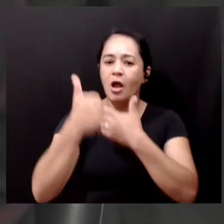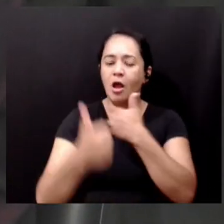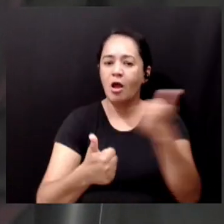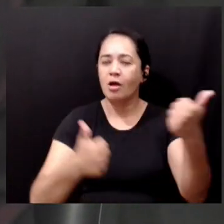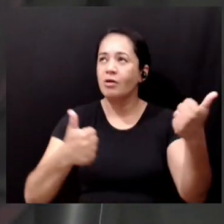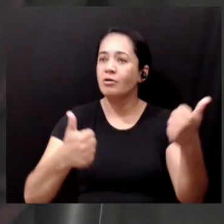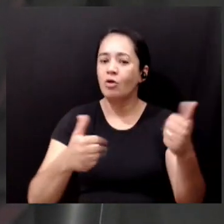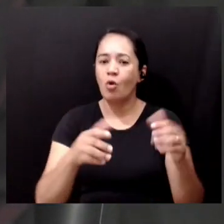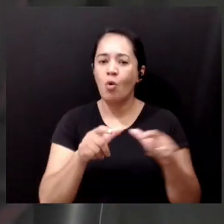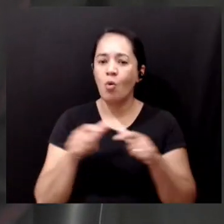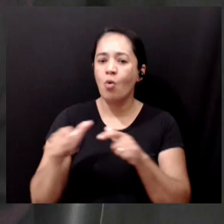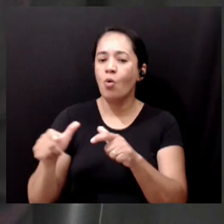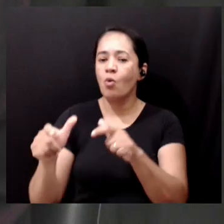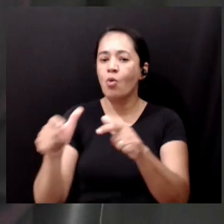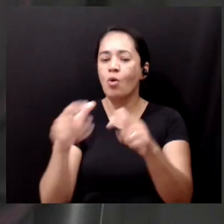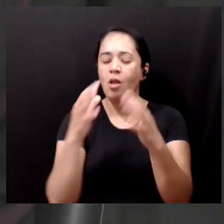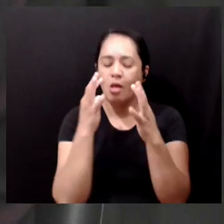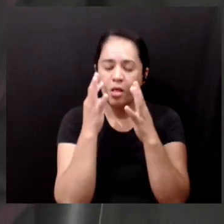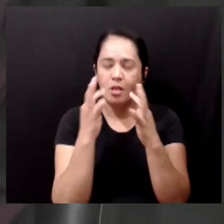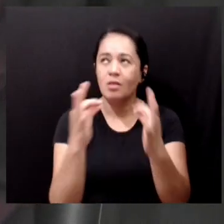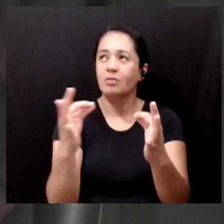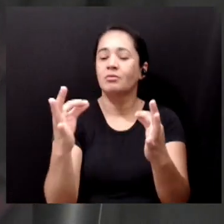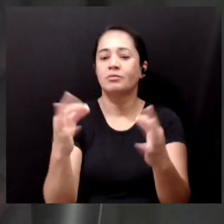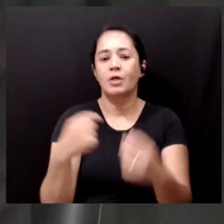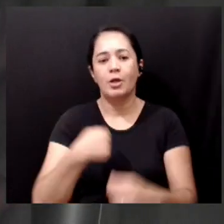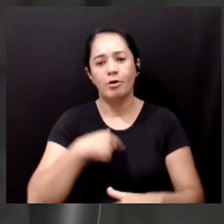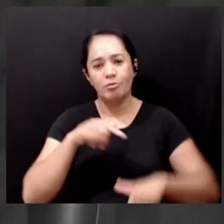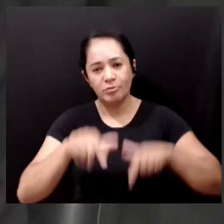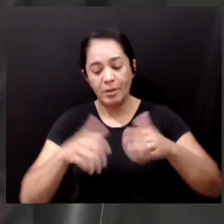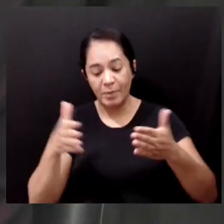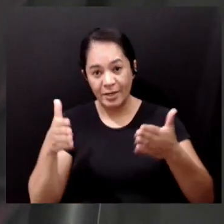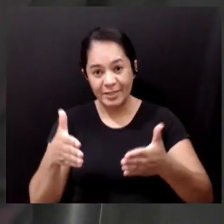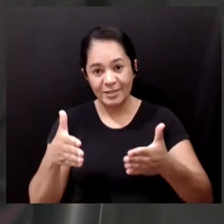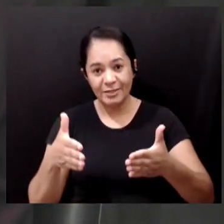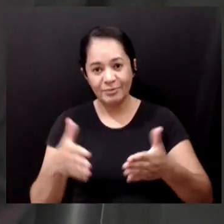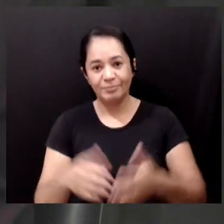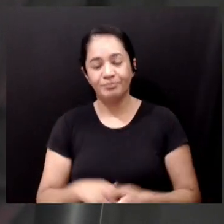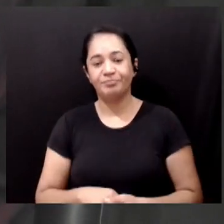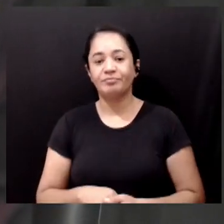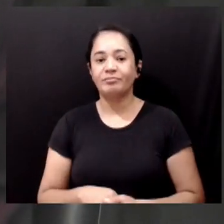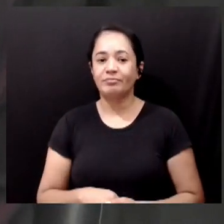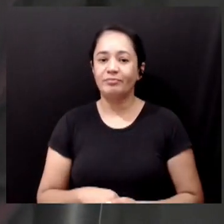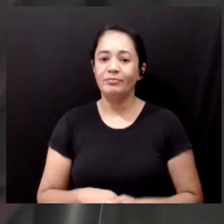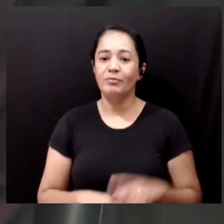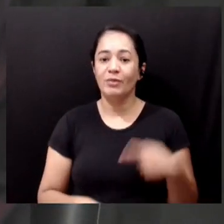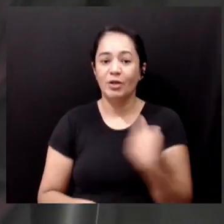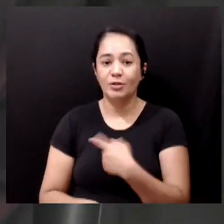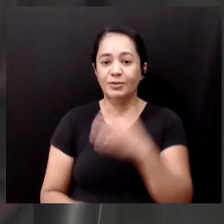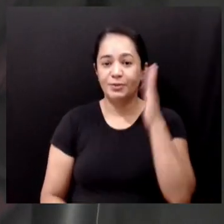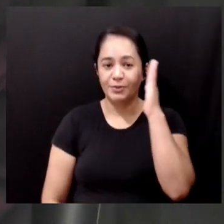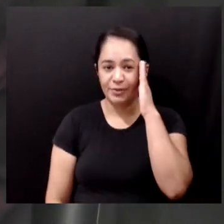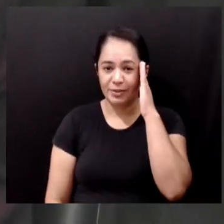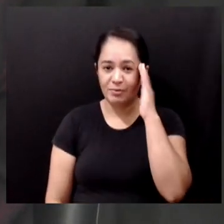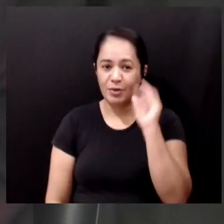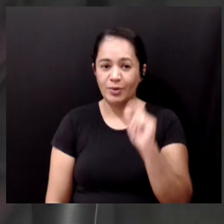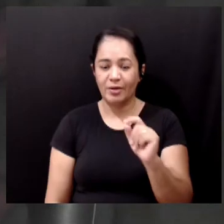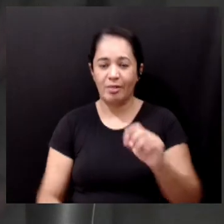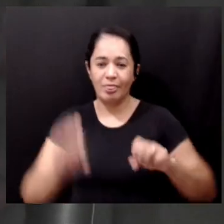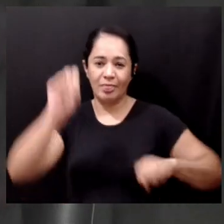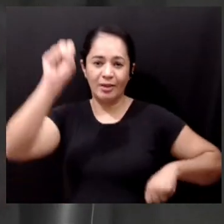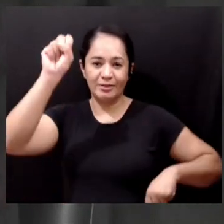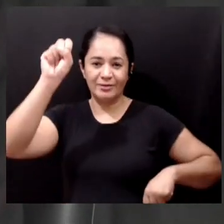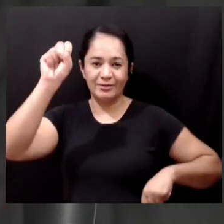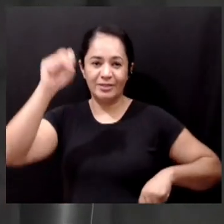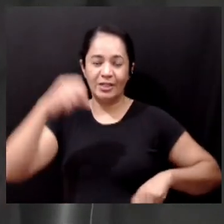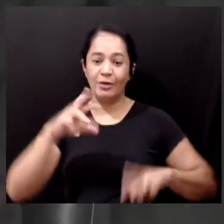escuta. Então eu trabalho muito isso com ela, né? Então, embora a gente saiba que tem essa questão de super-herói, eu espero que ela não tenha eu como um